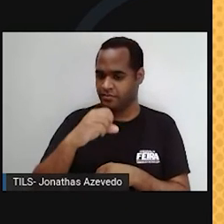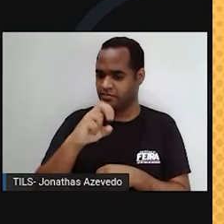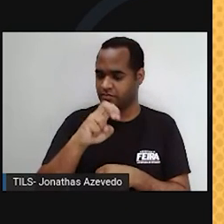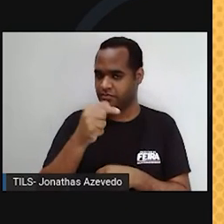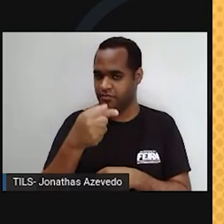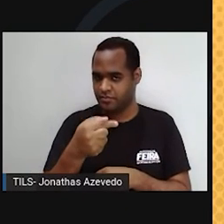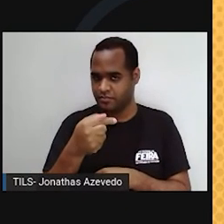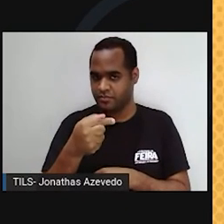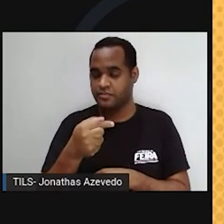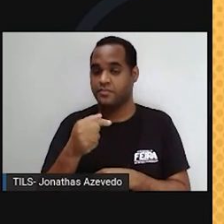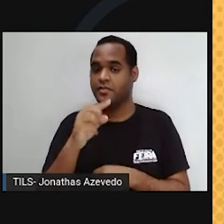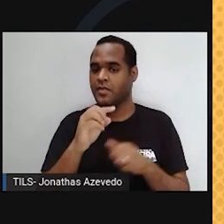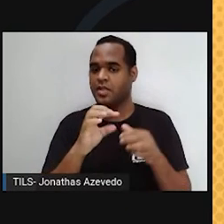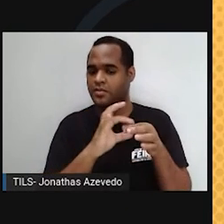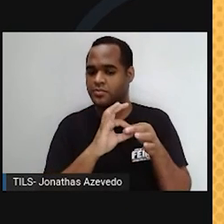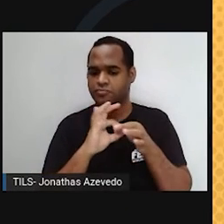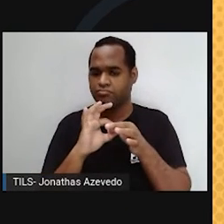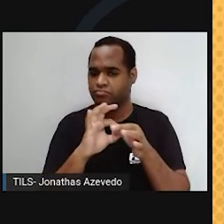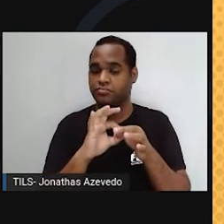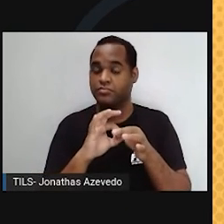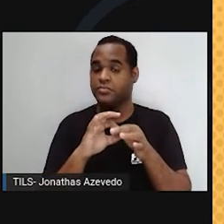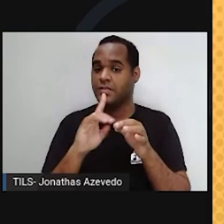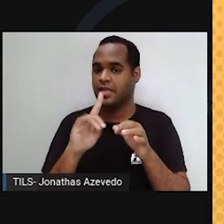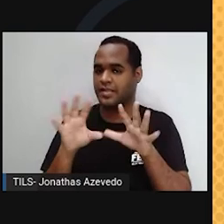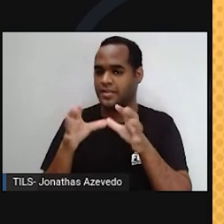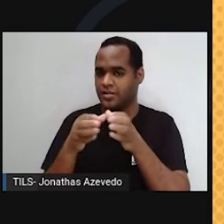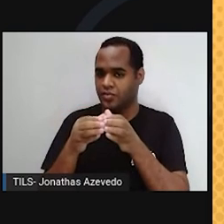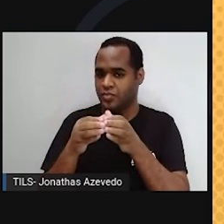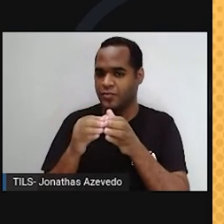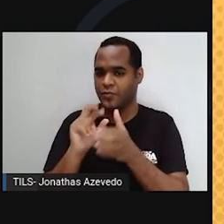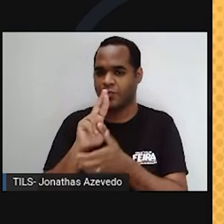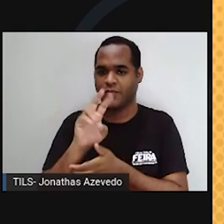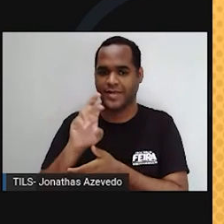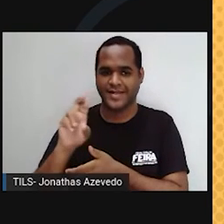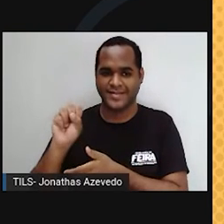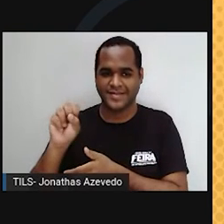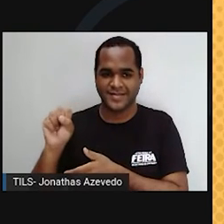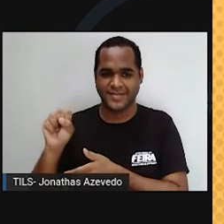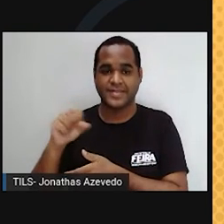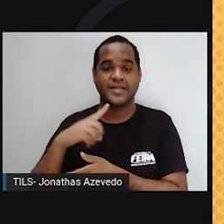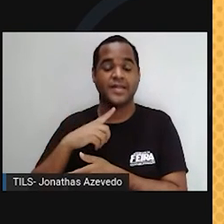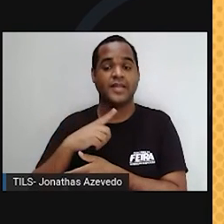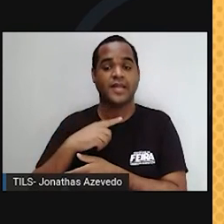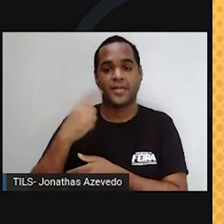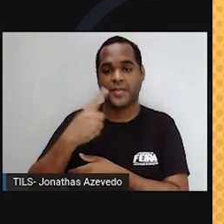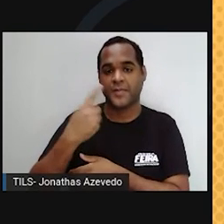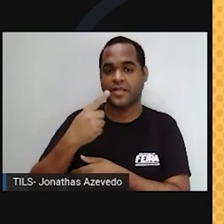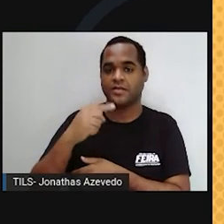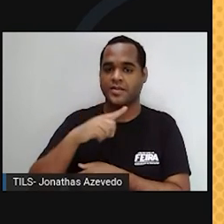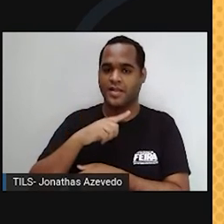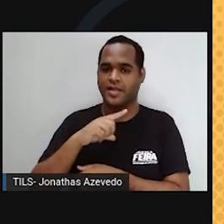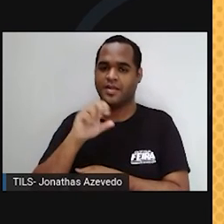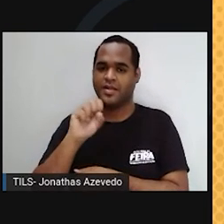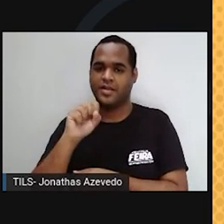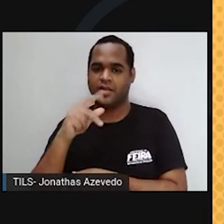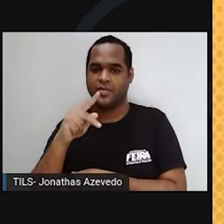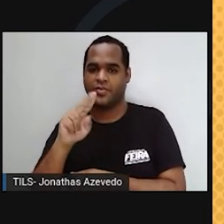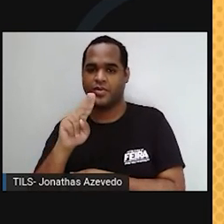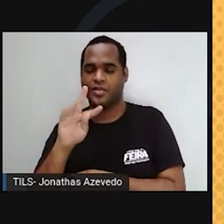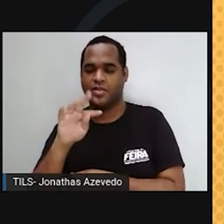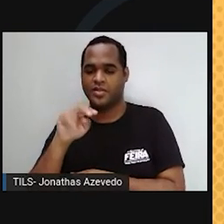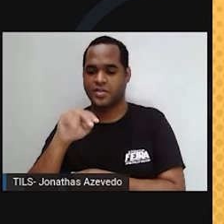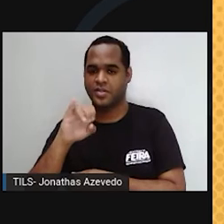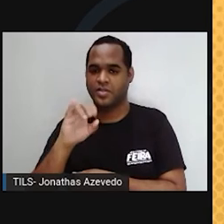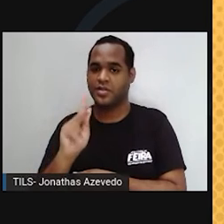1957, a União Soviética envia então o primeiro satélite, chamado Sputnik. No mesmo